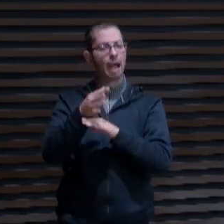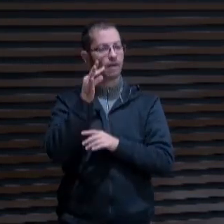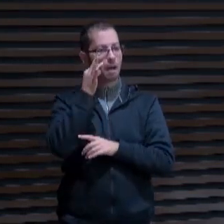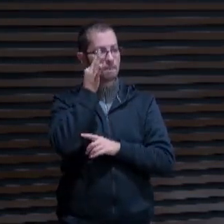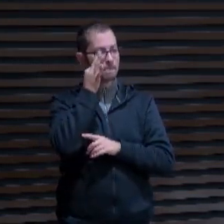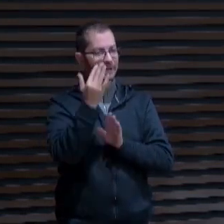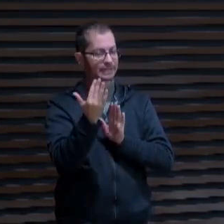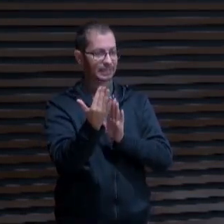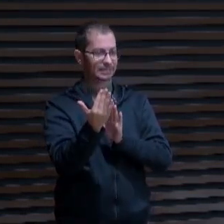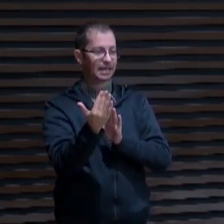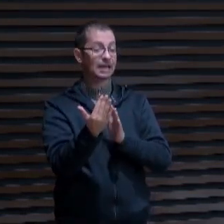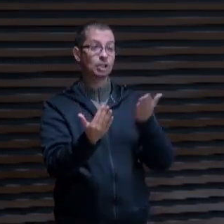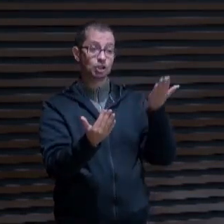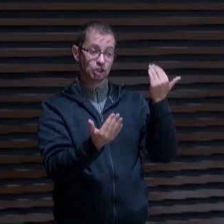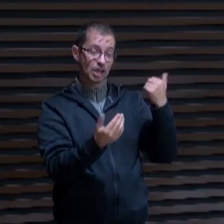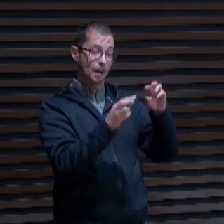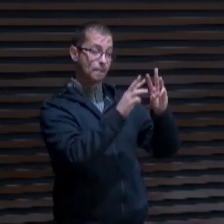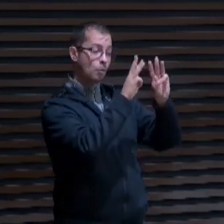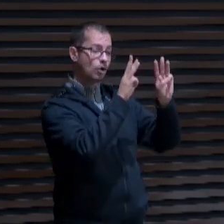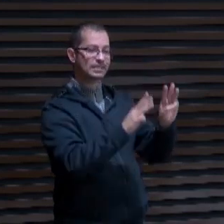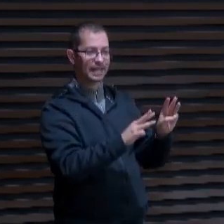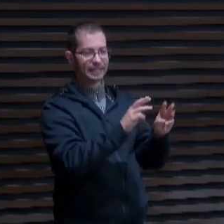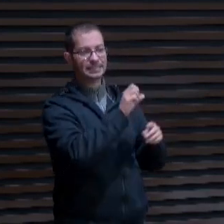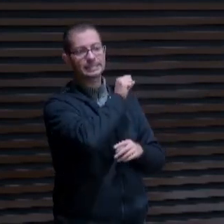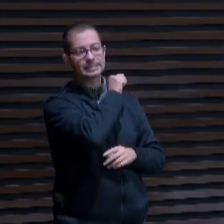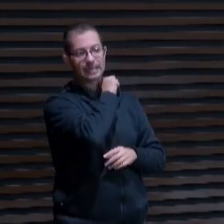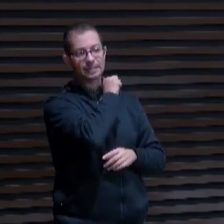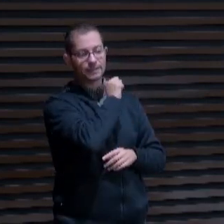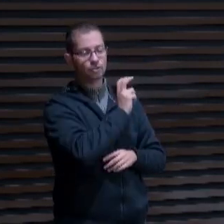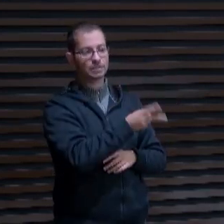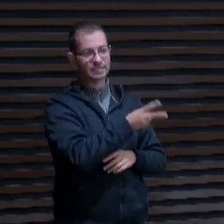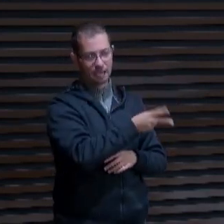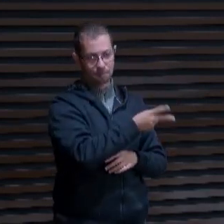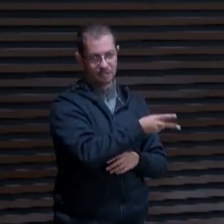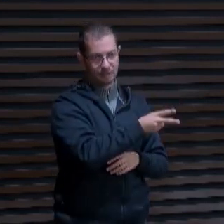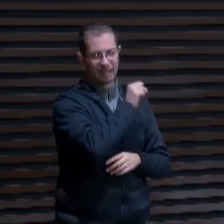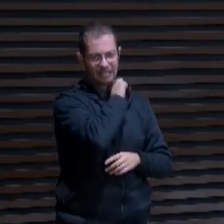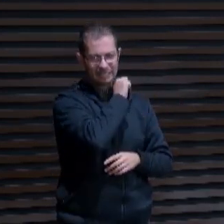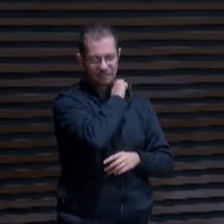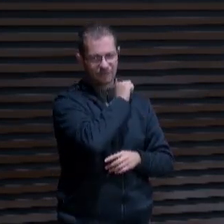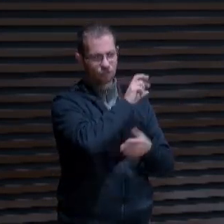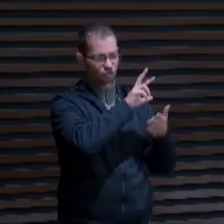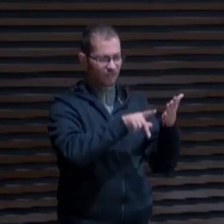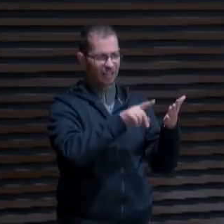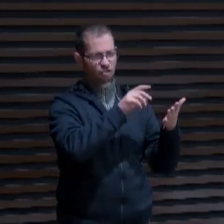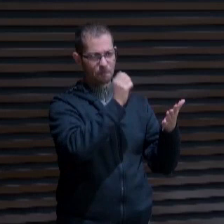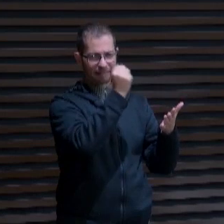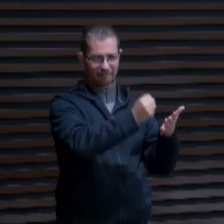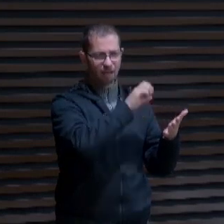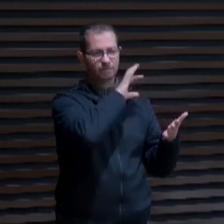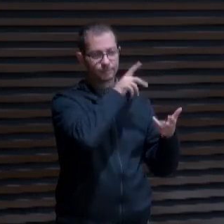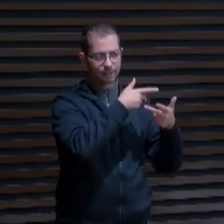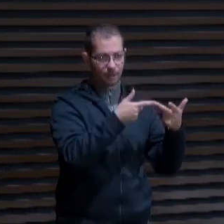Enquanto lá no tabernáculo de Moisés, ofertas contínuas, no tabernáculo de Davi, apontando para o Senhor Jesus